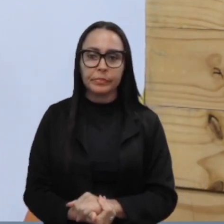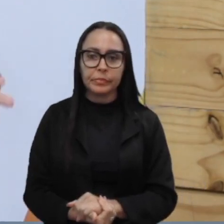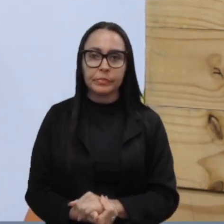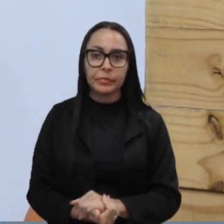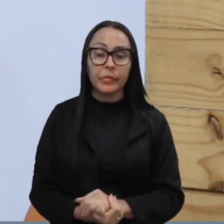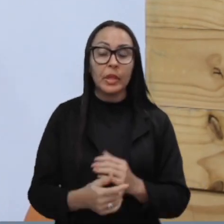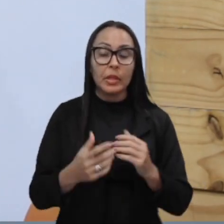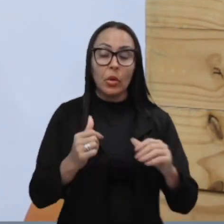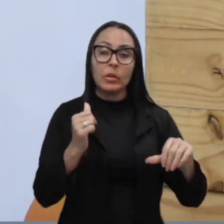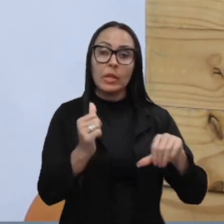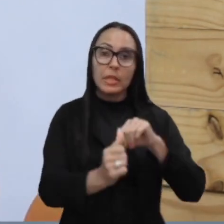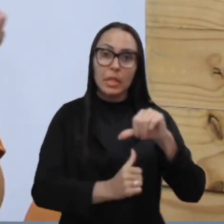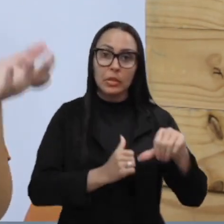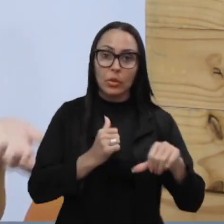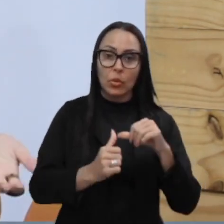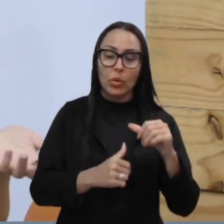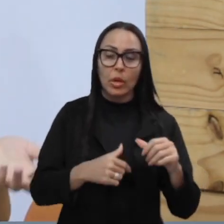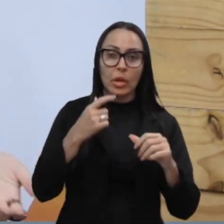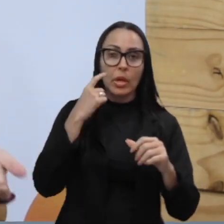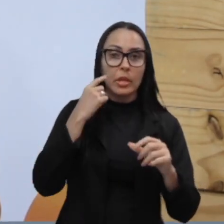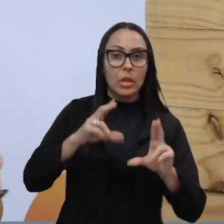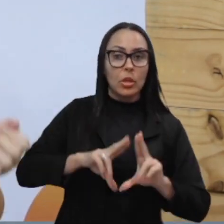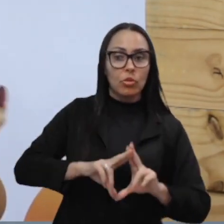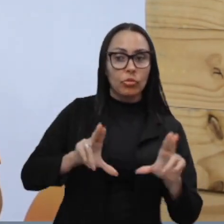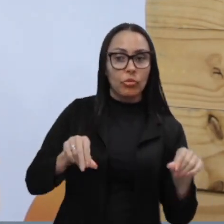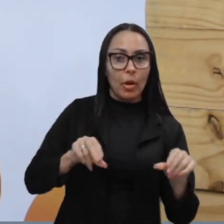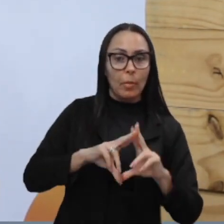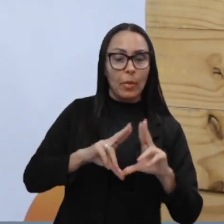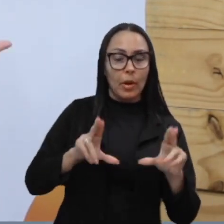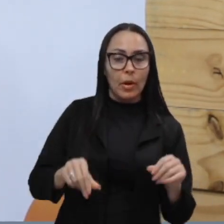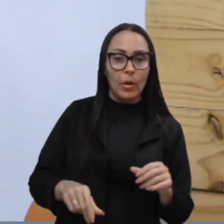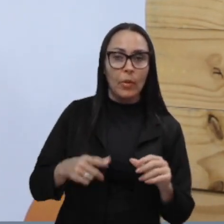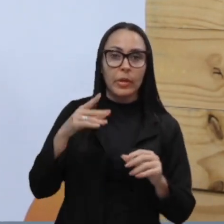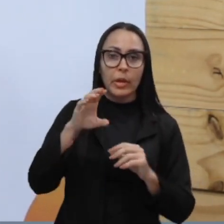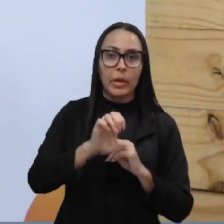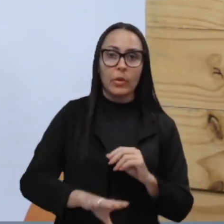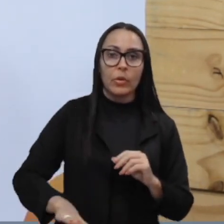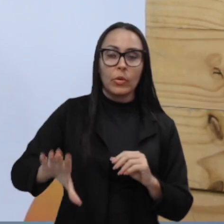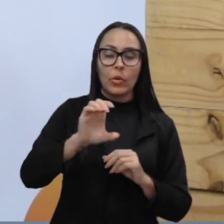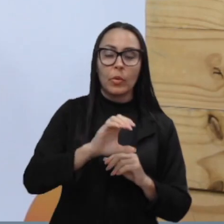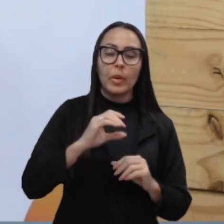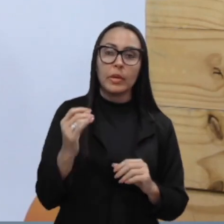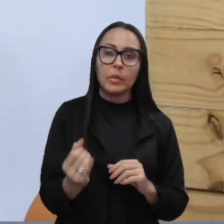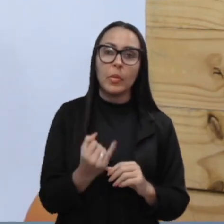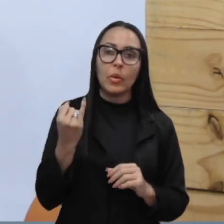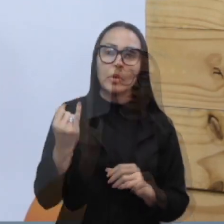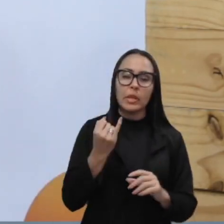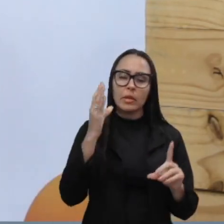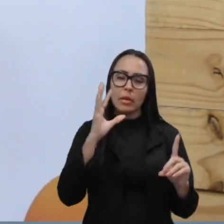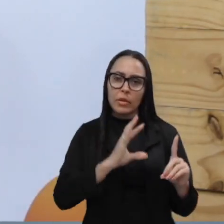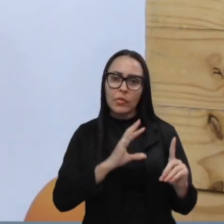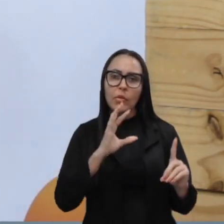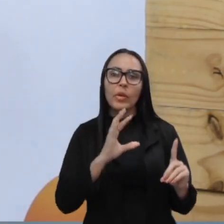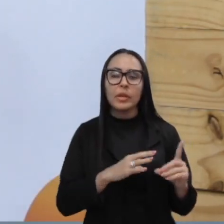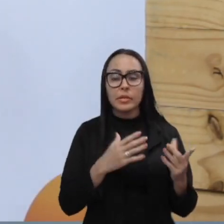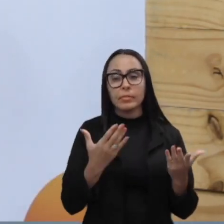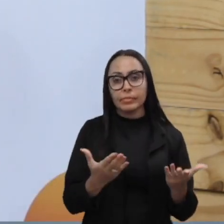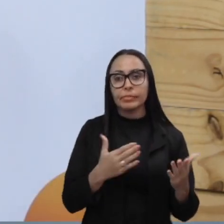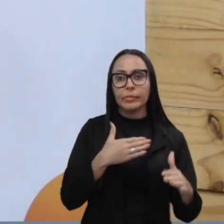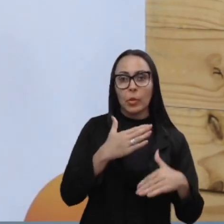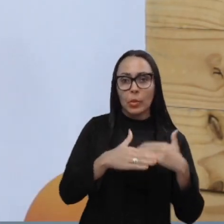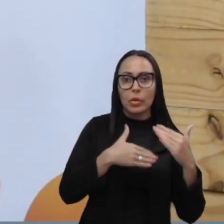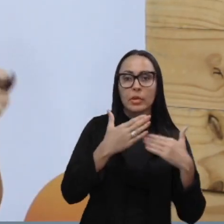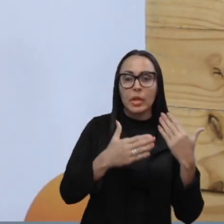Nessa troca entre o Japão e a Europa, uma importante influência desse processo de